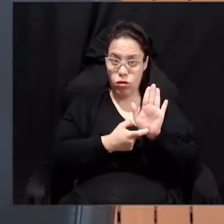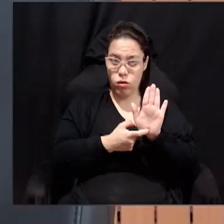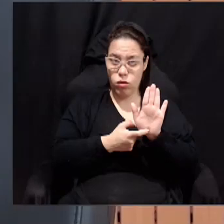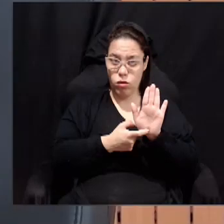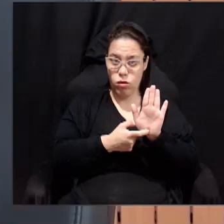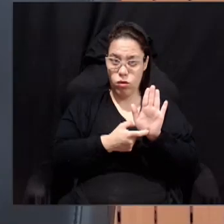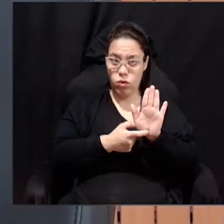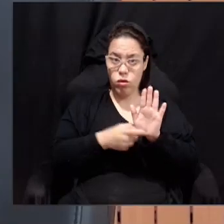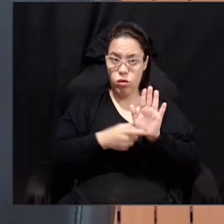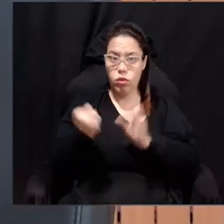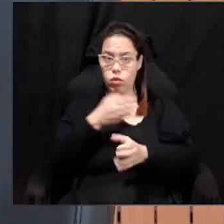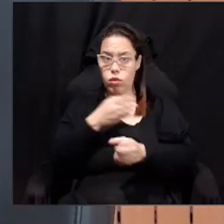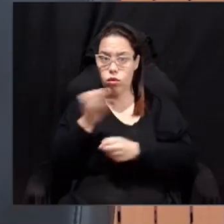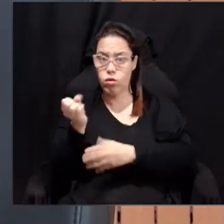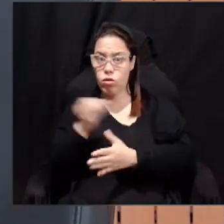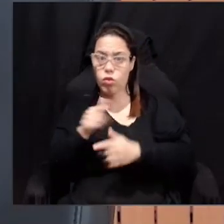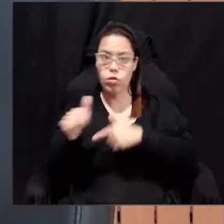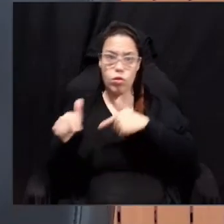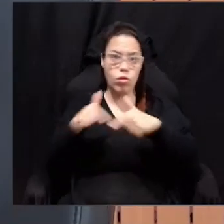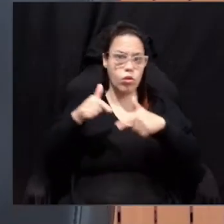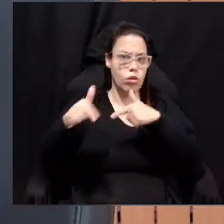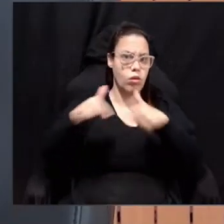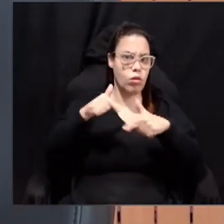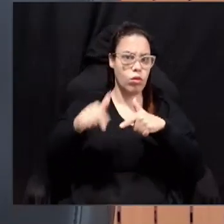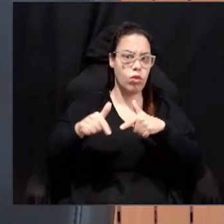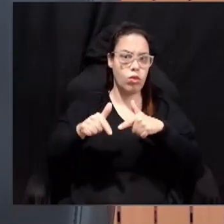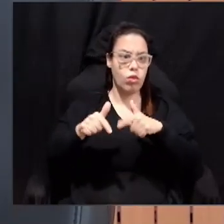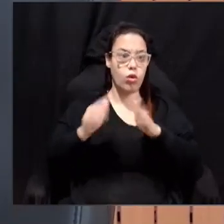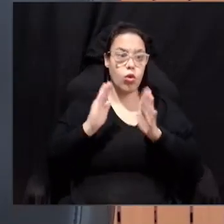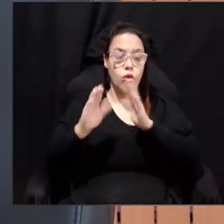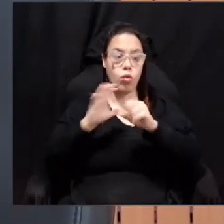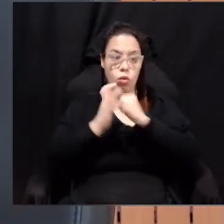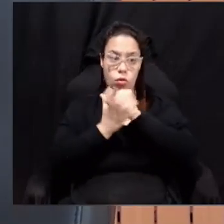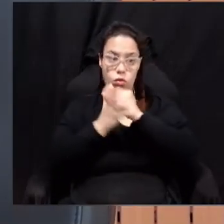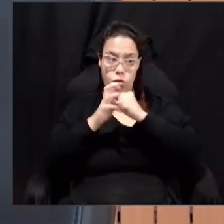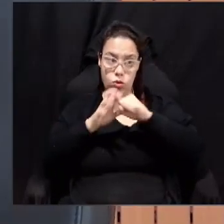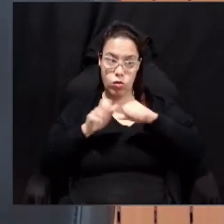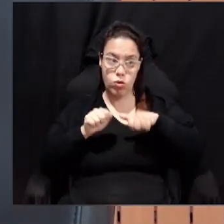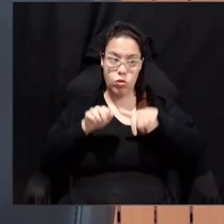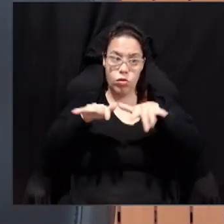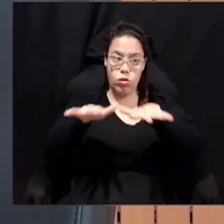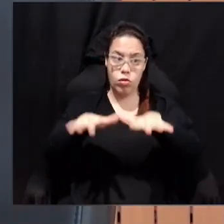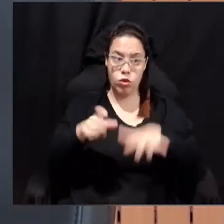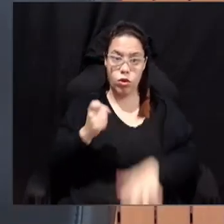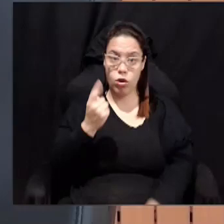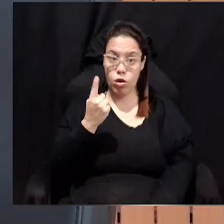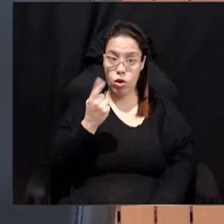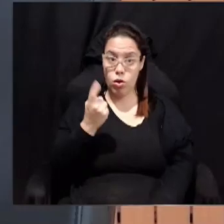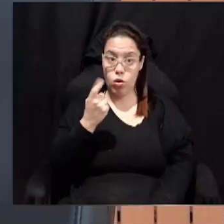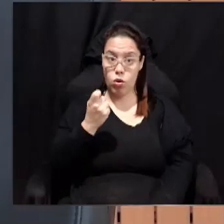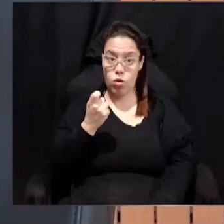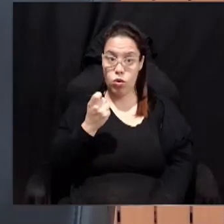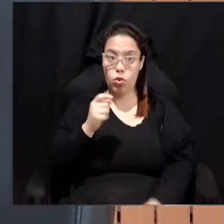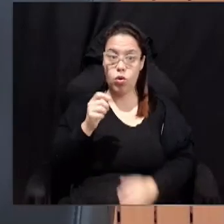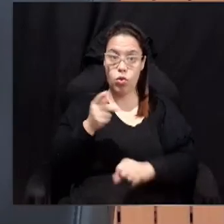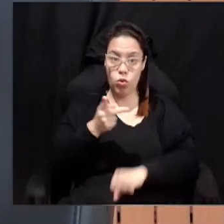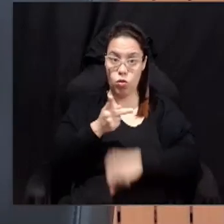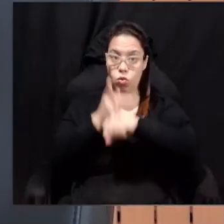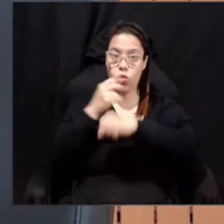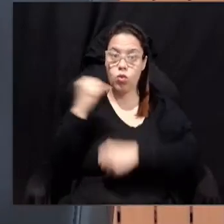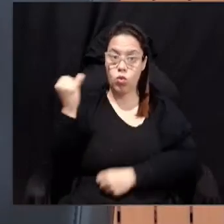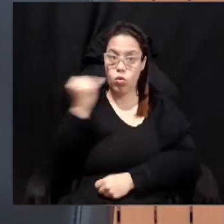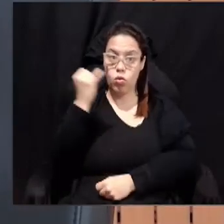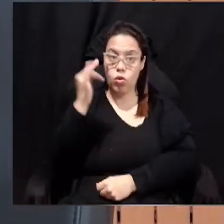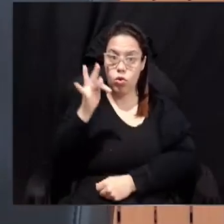inovação durante o trabalho no período da pandemia, a única guarda municipal que possui esse prêmio do importante Fórum Brasileiro